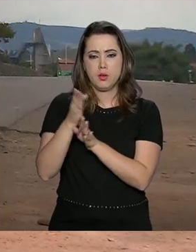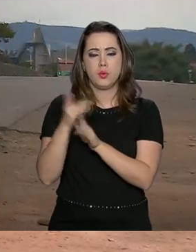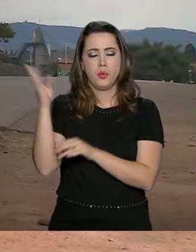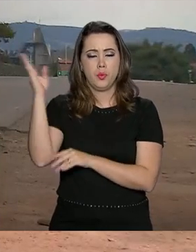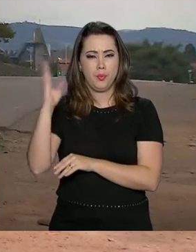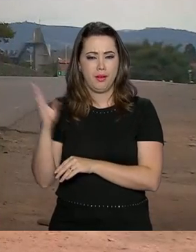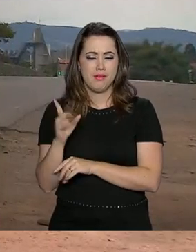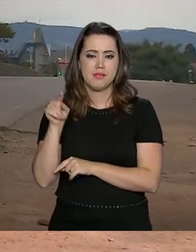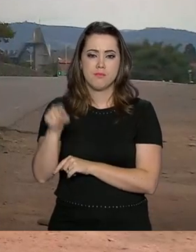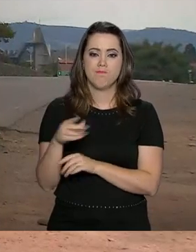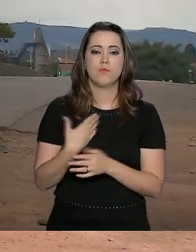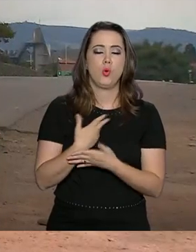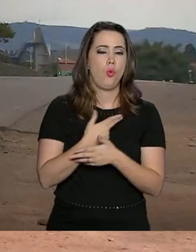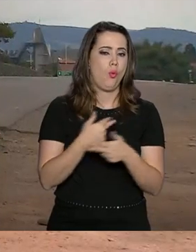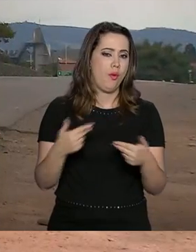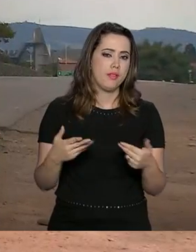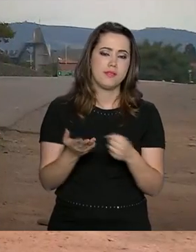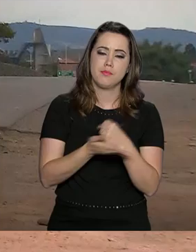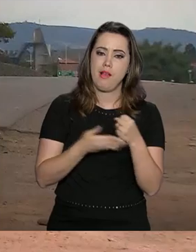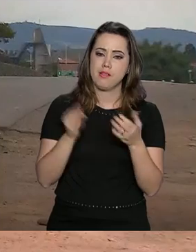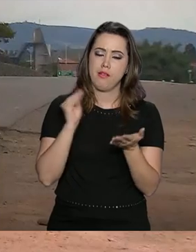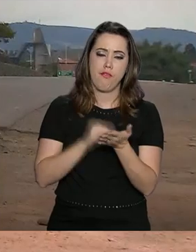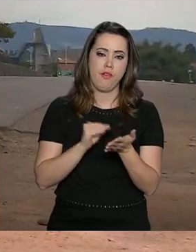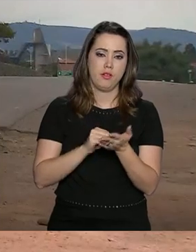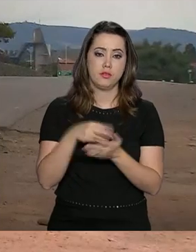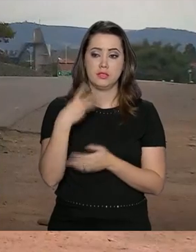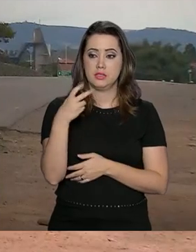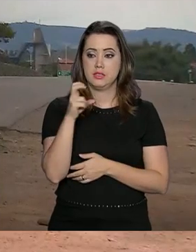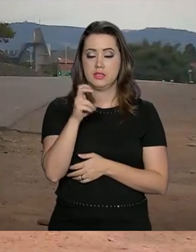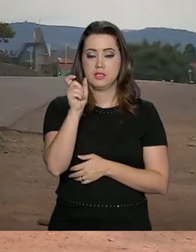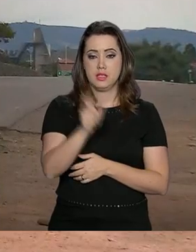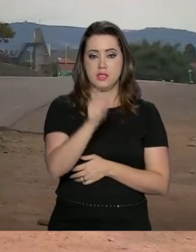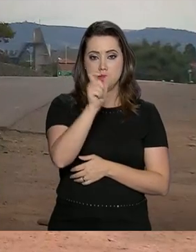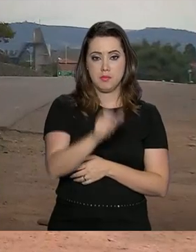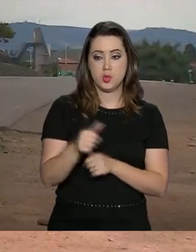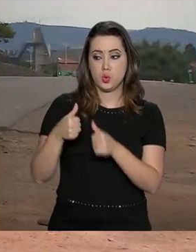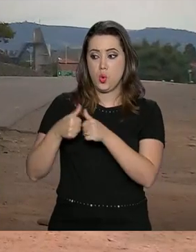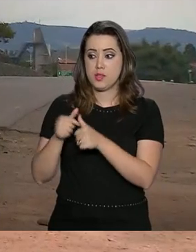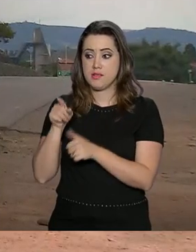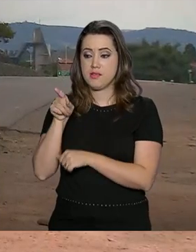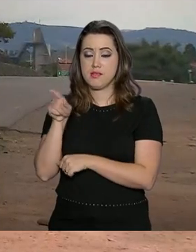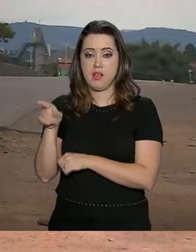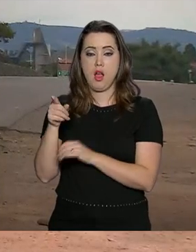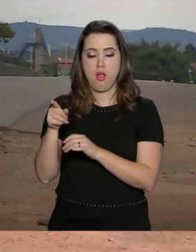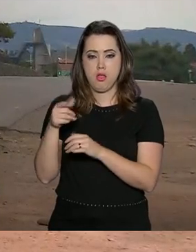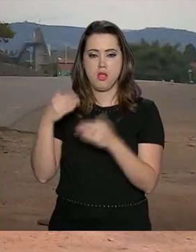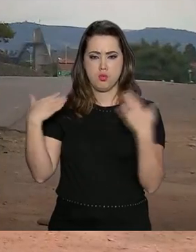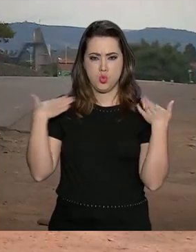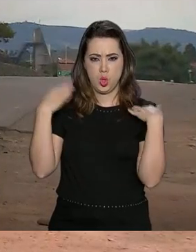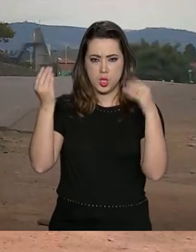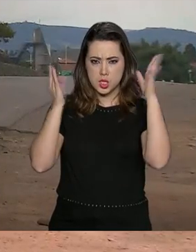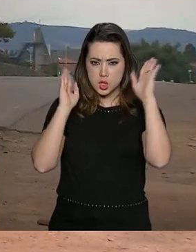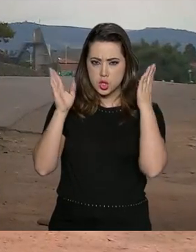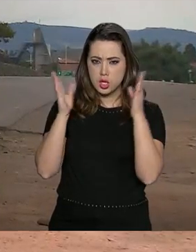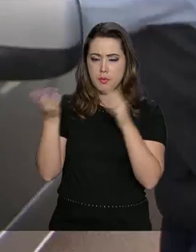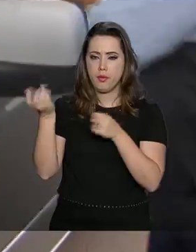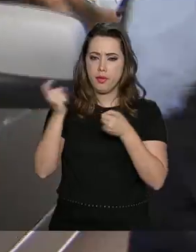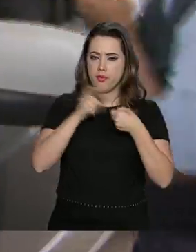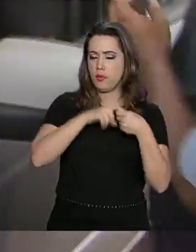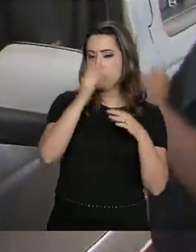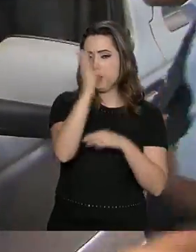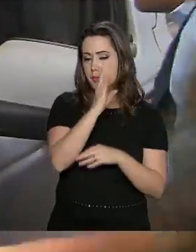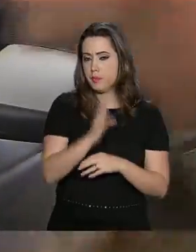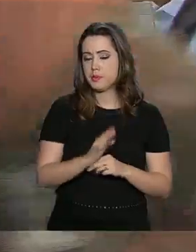faltam produtos básicos. 35 caminhoneiros brasileiros que estão no país vizinho tentam retornar ao Brasil.